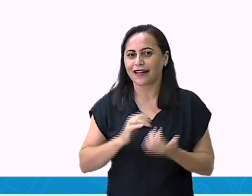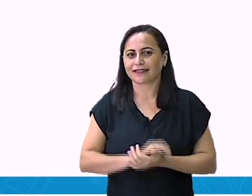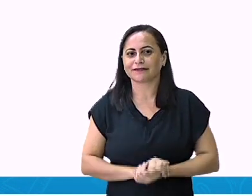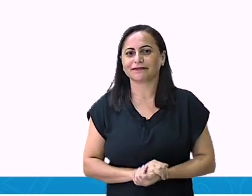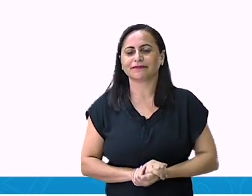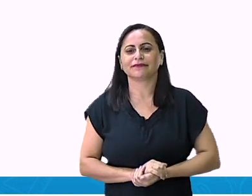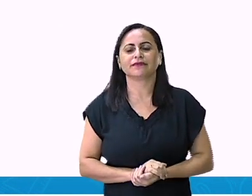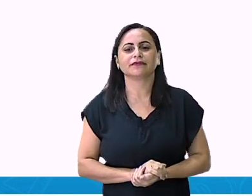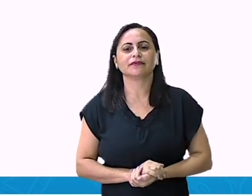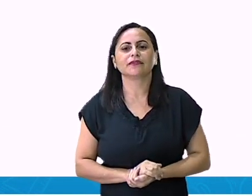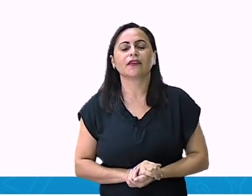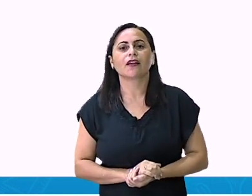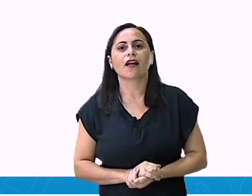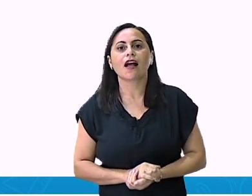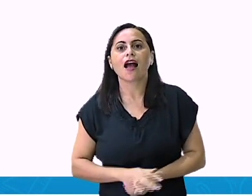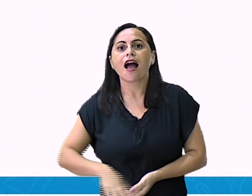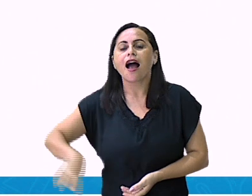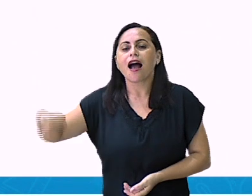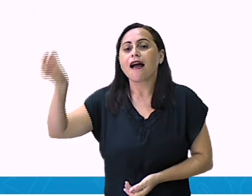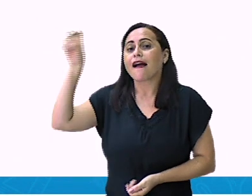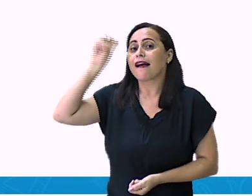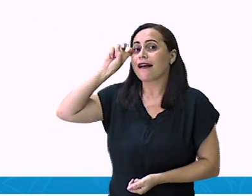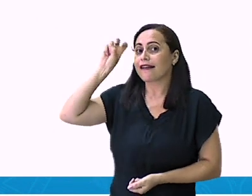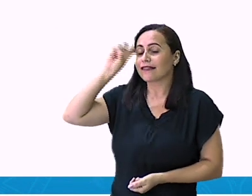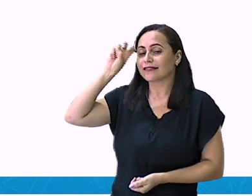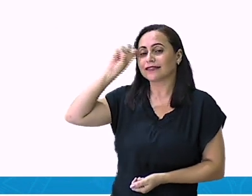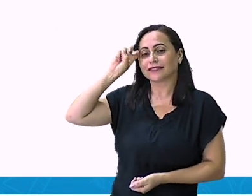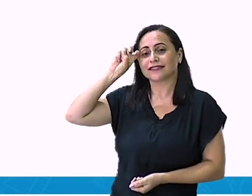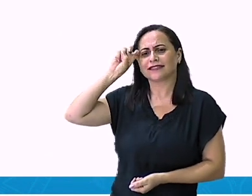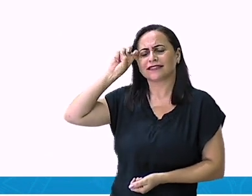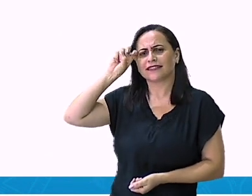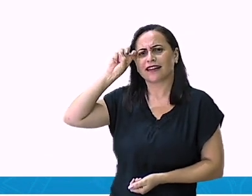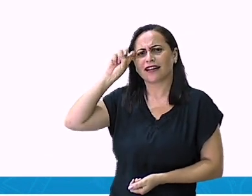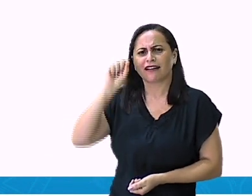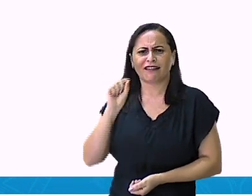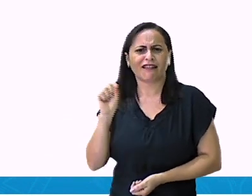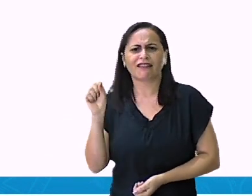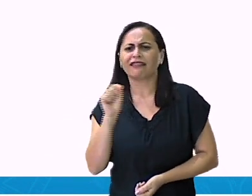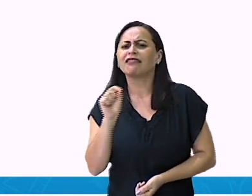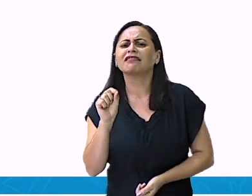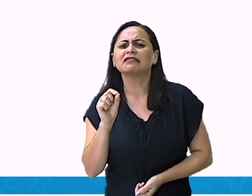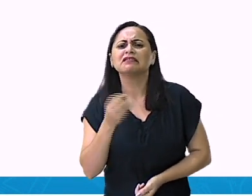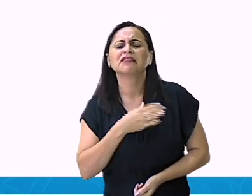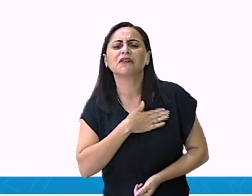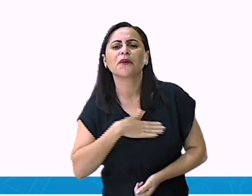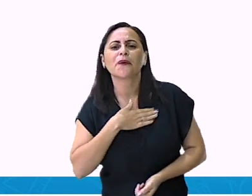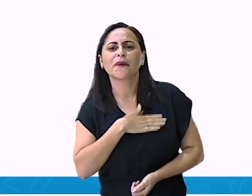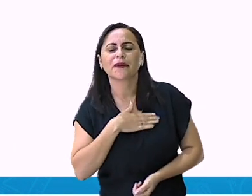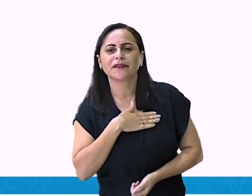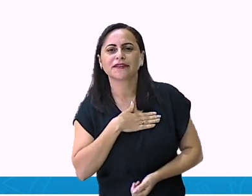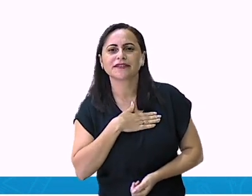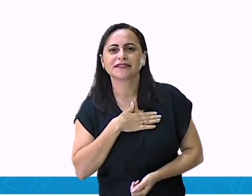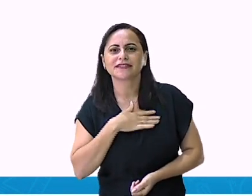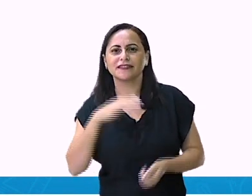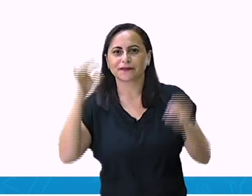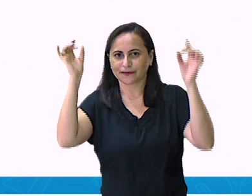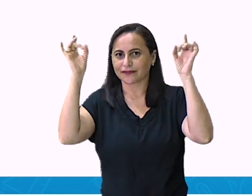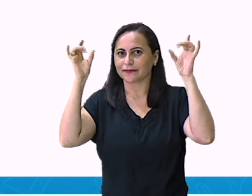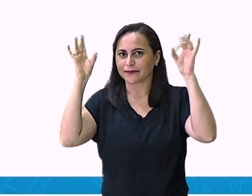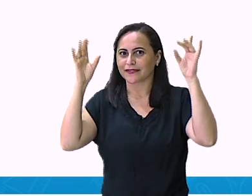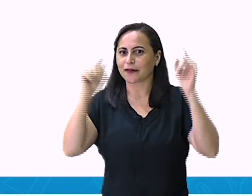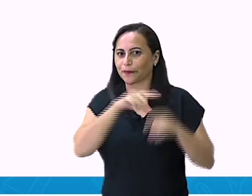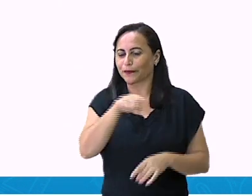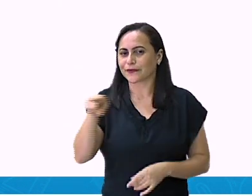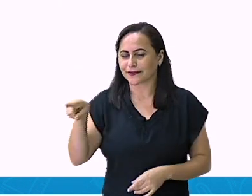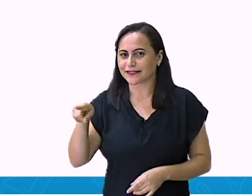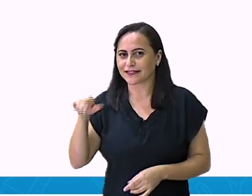Olha, a quinta-feira! Quem aí gosta da quinta-feira? É um dia especial para você?